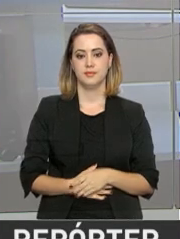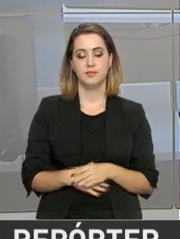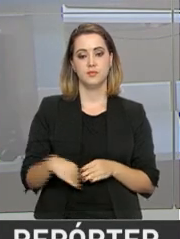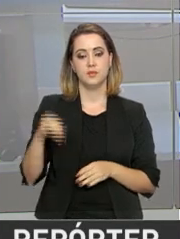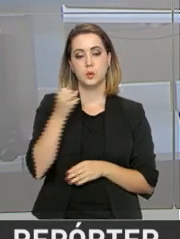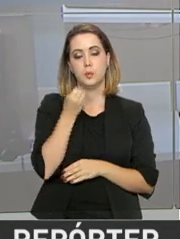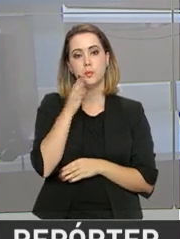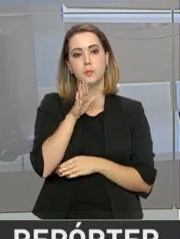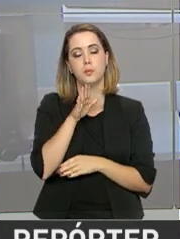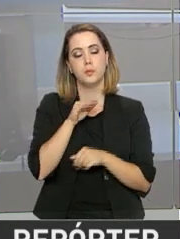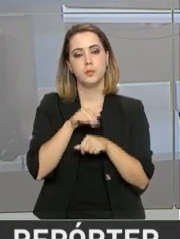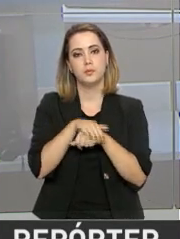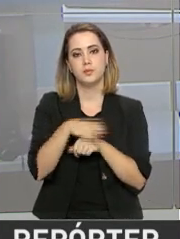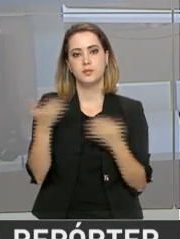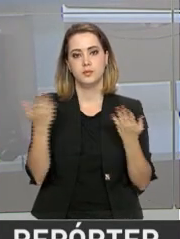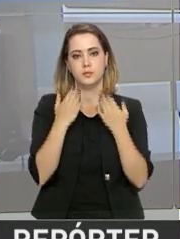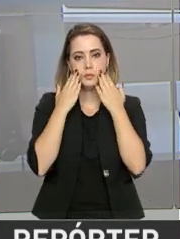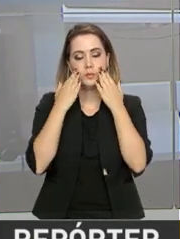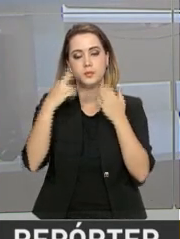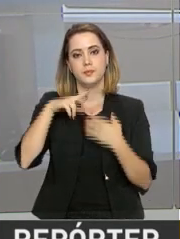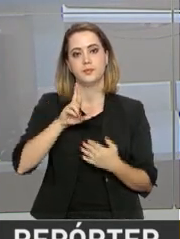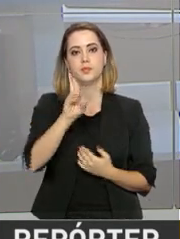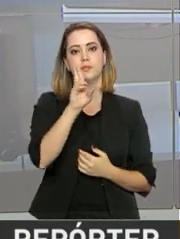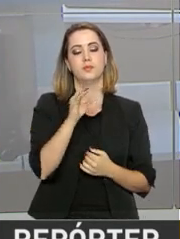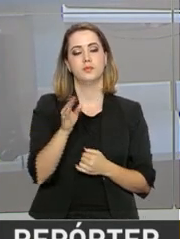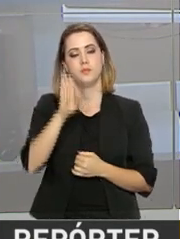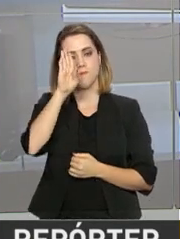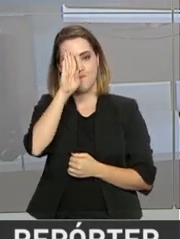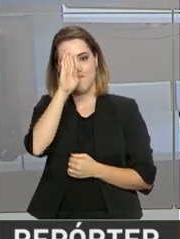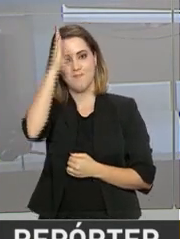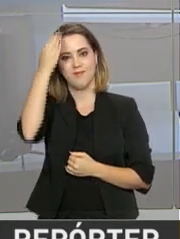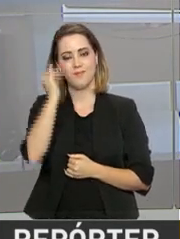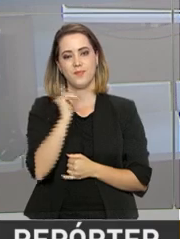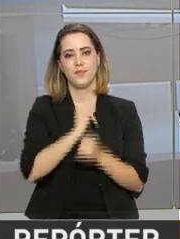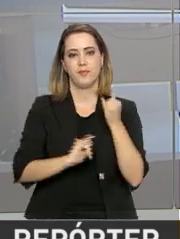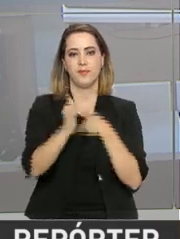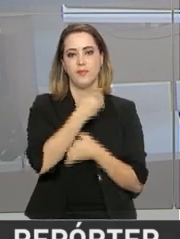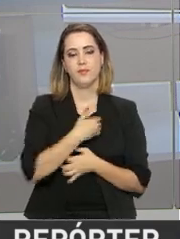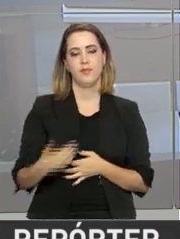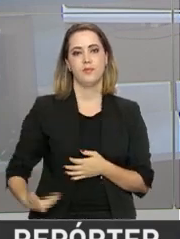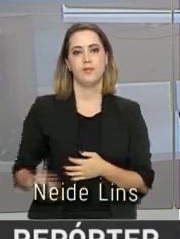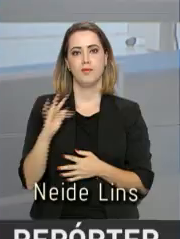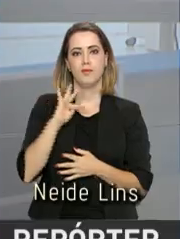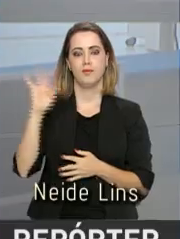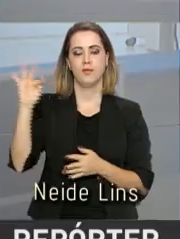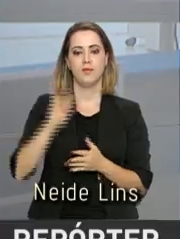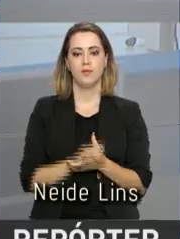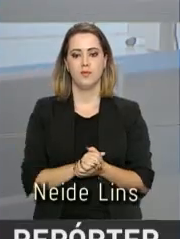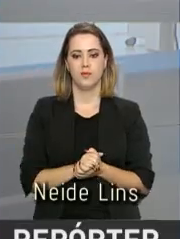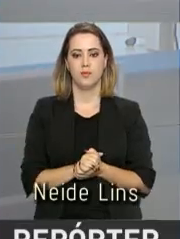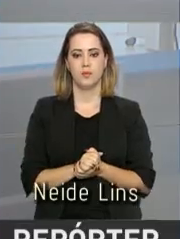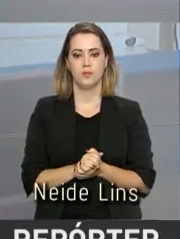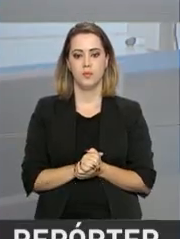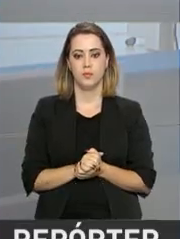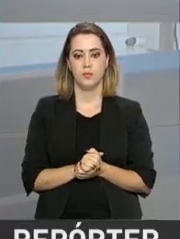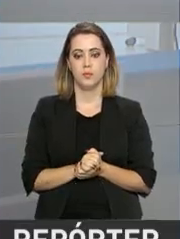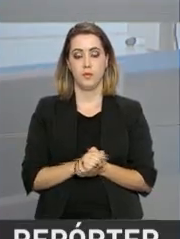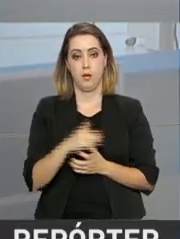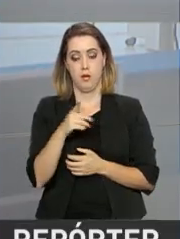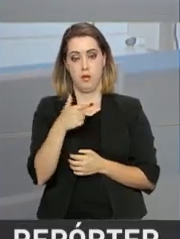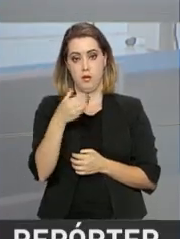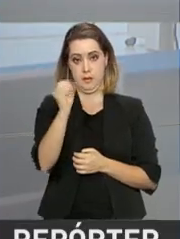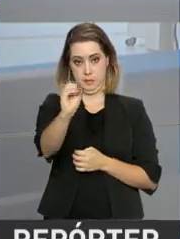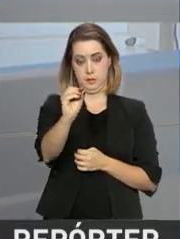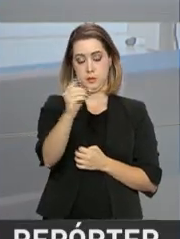Olá boa noite no ar mais uma edição do repórter NBR com as principais notícias do governo federal a meia-noite de sábado